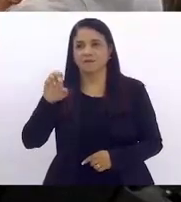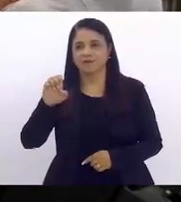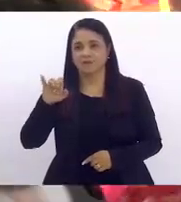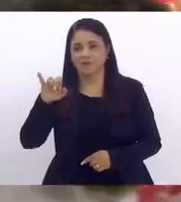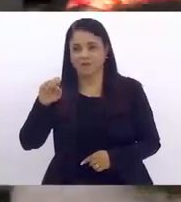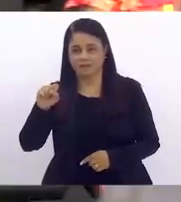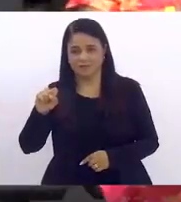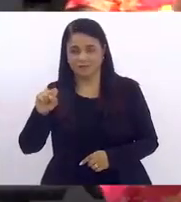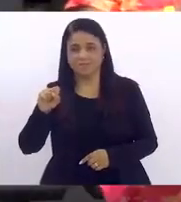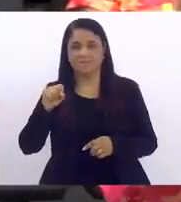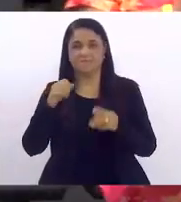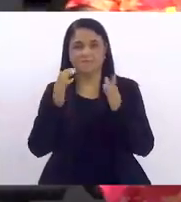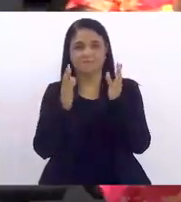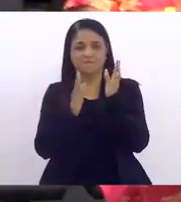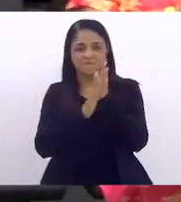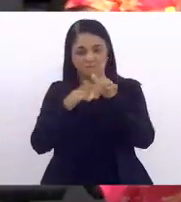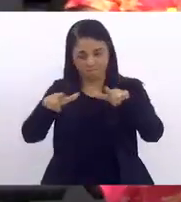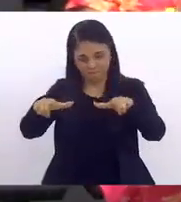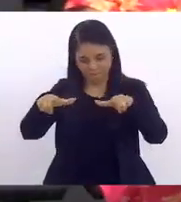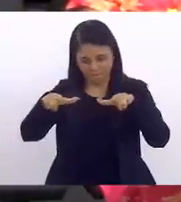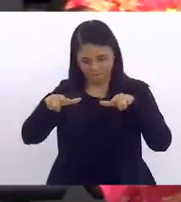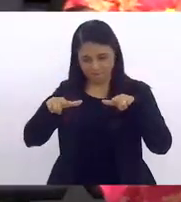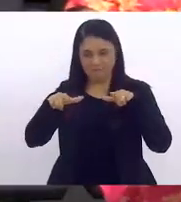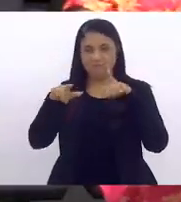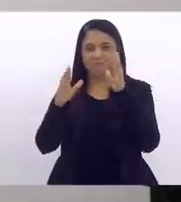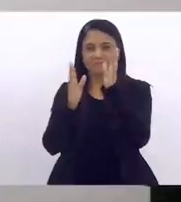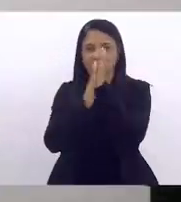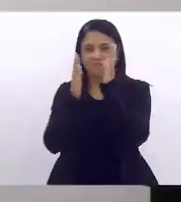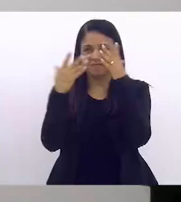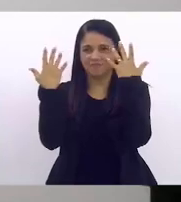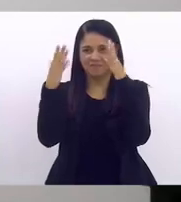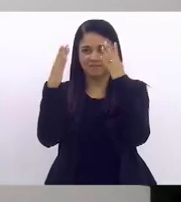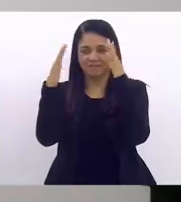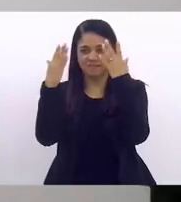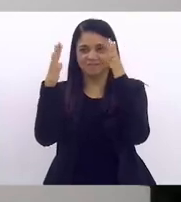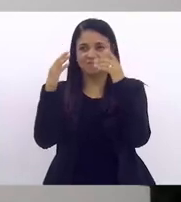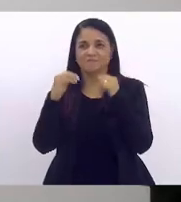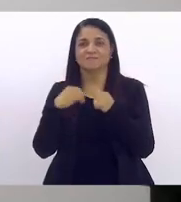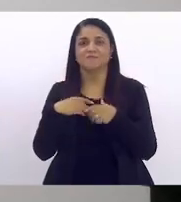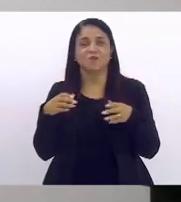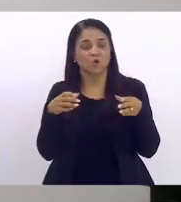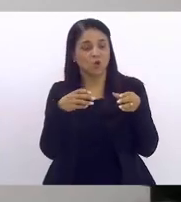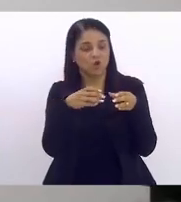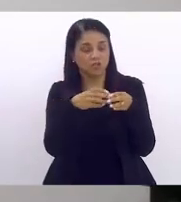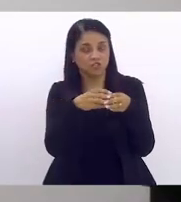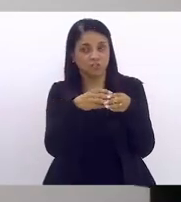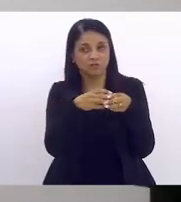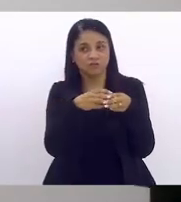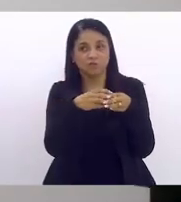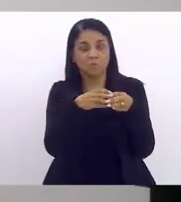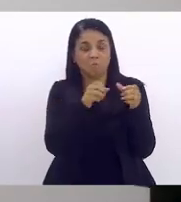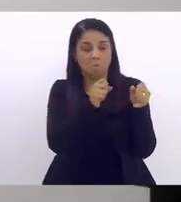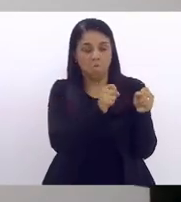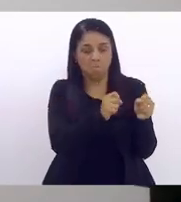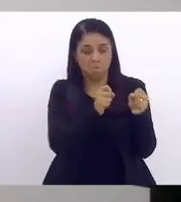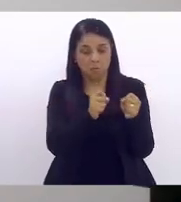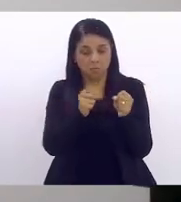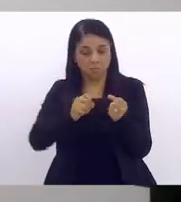Então, a moção de aplauso e louvor à doula Nara Liz Reis, do coletivo Poderes.